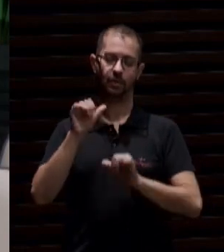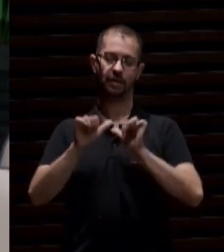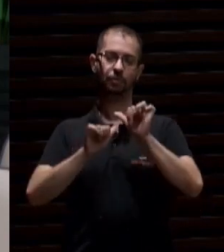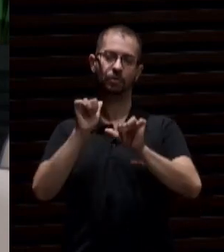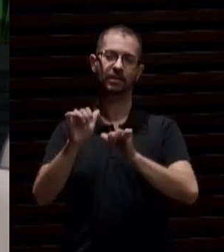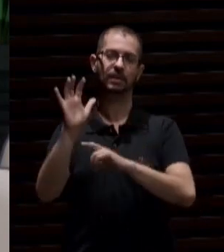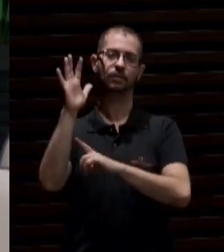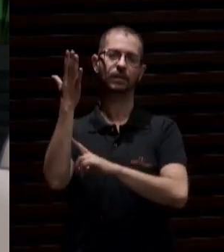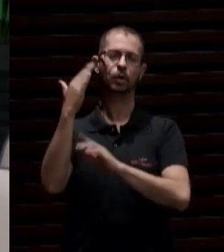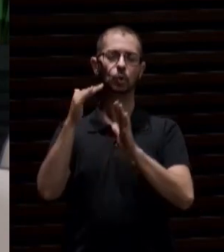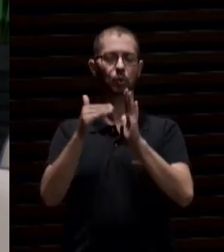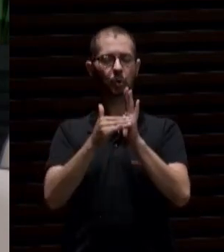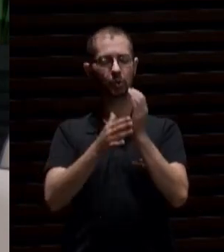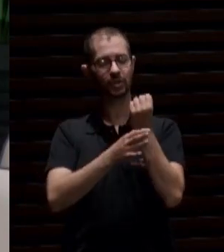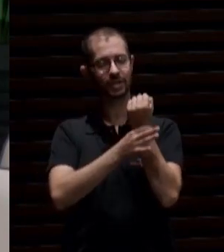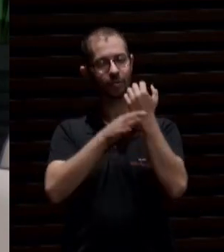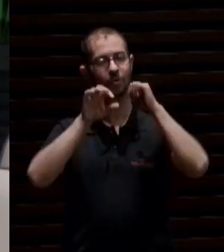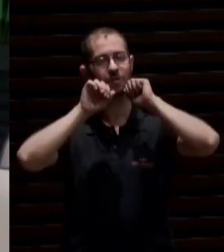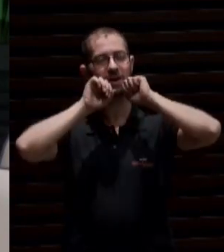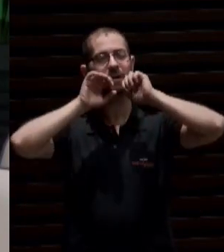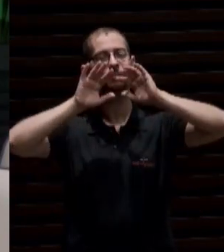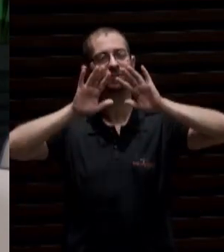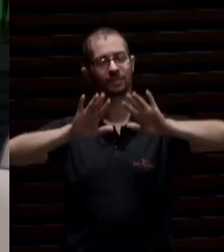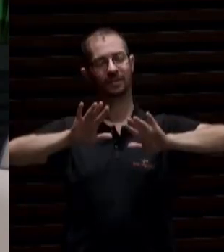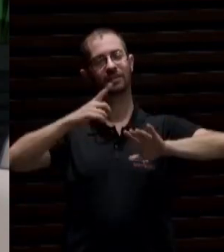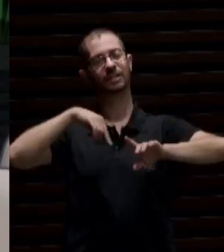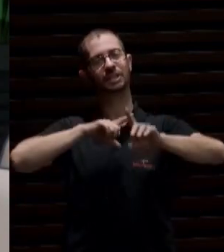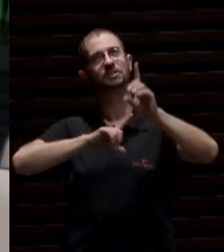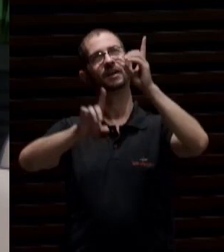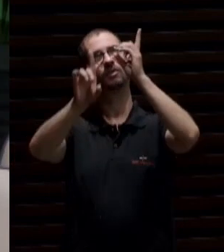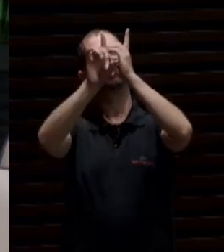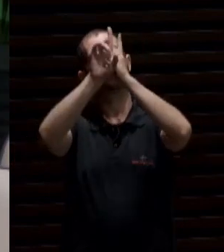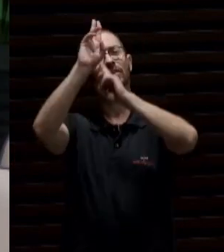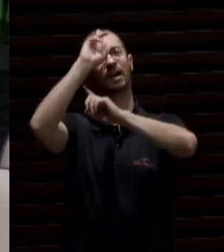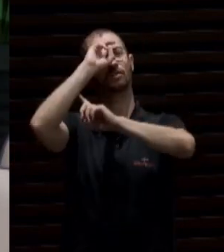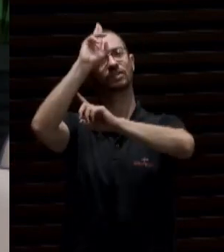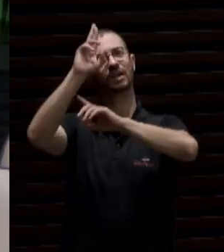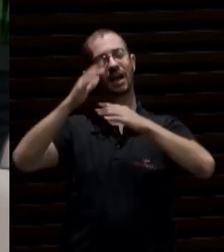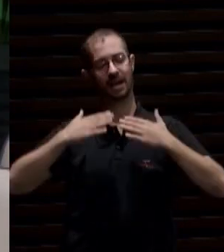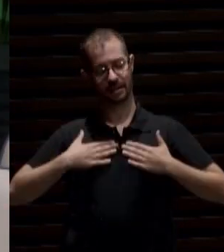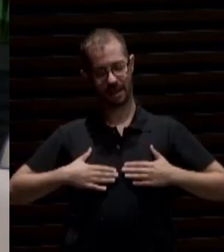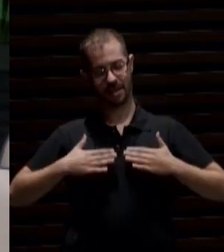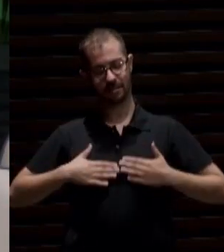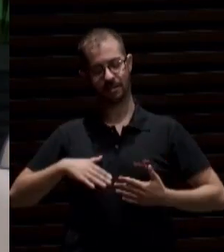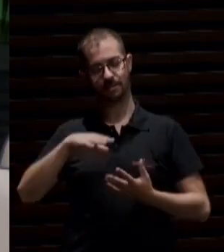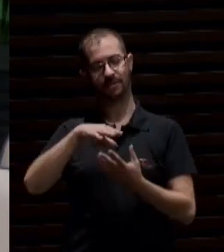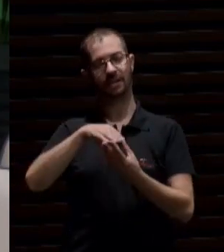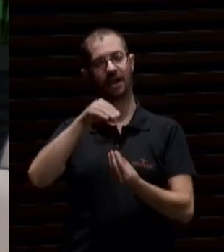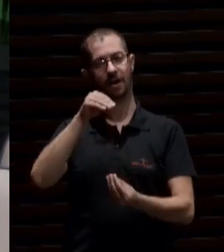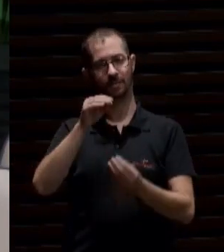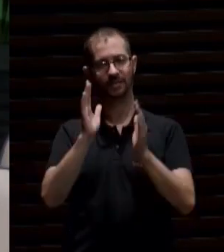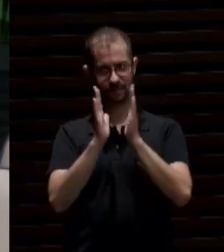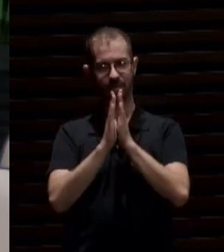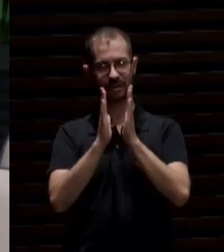todos seguros e abençoados, finalmente nos encontraremos com o Senhor. Aquieta-te, minha alma. Vamos orar?